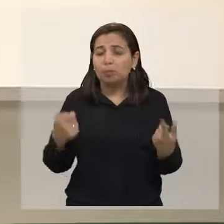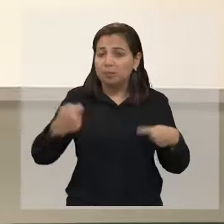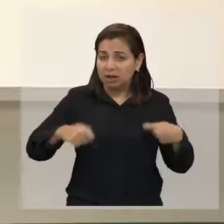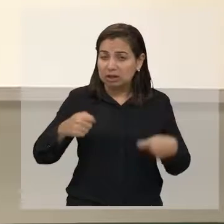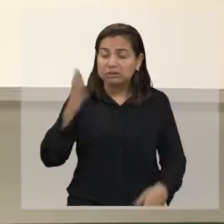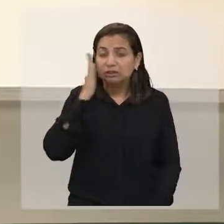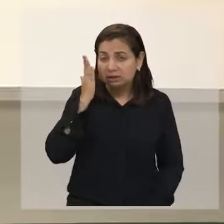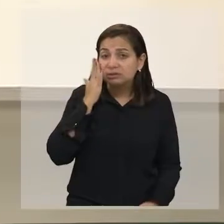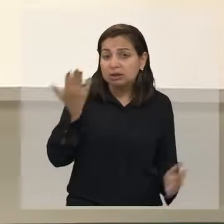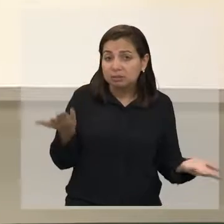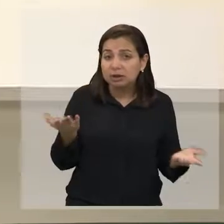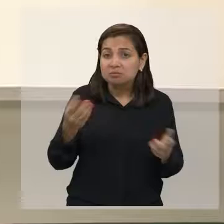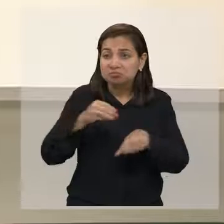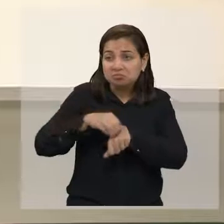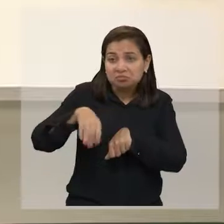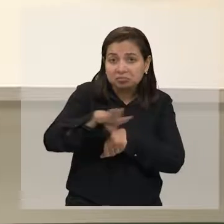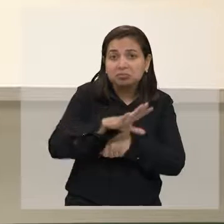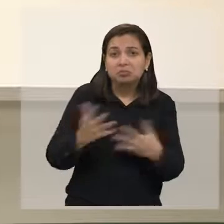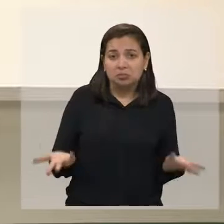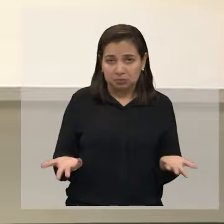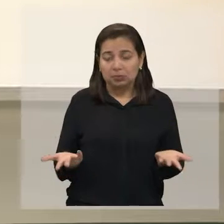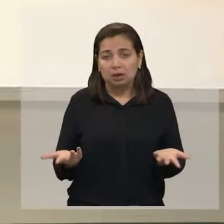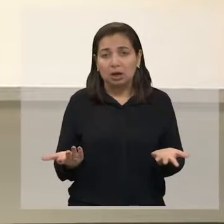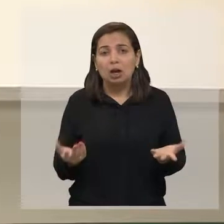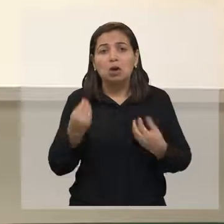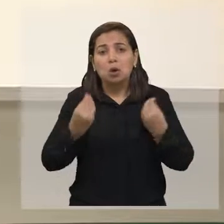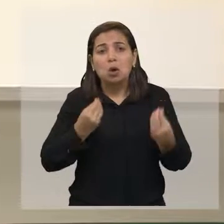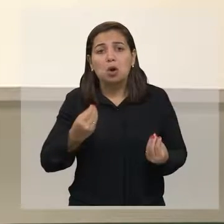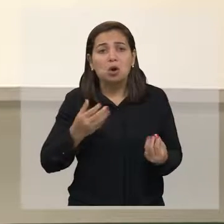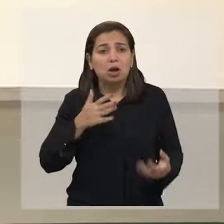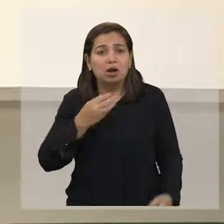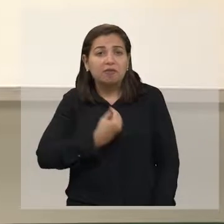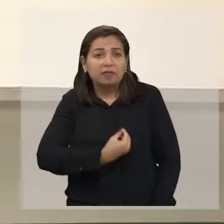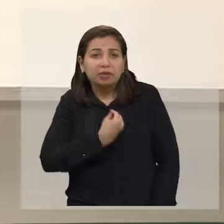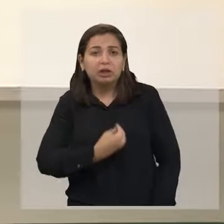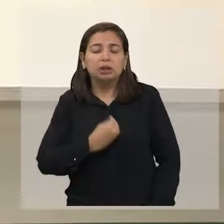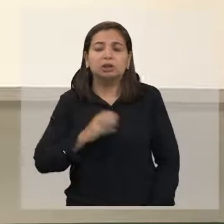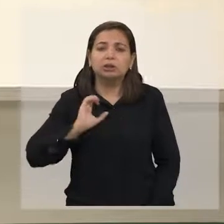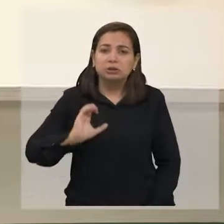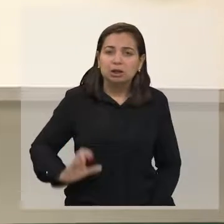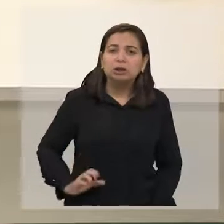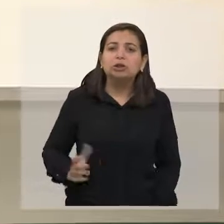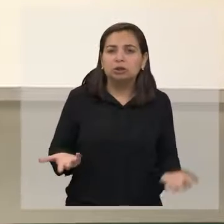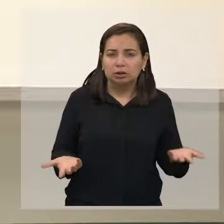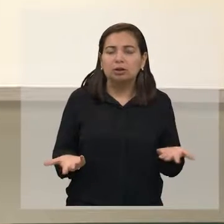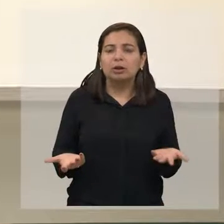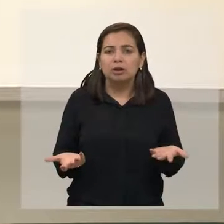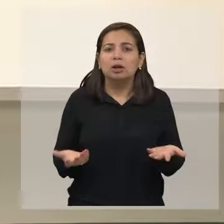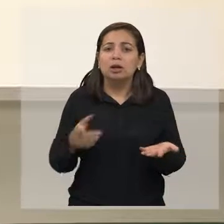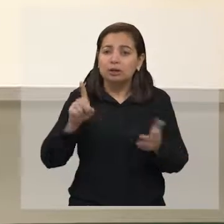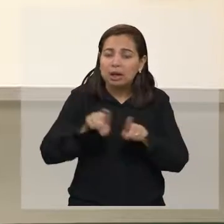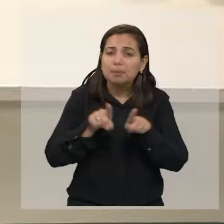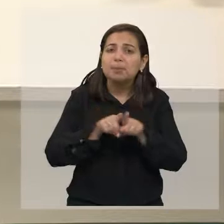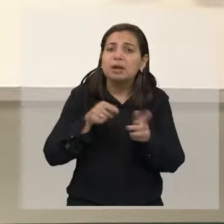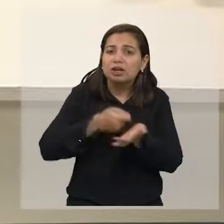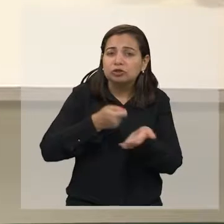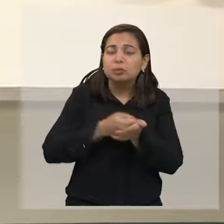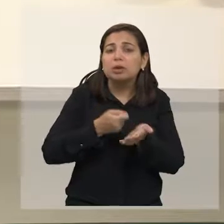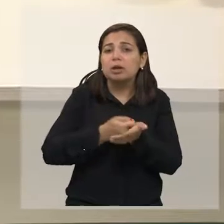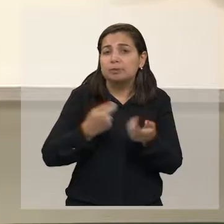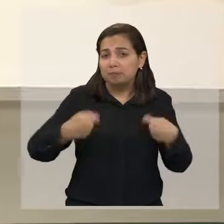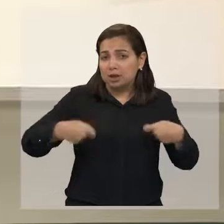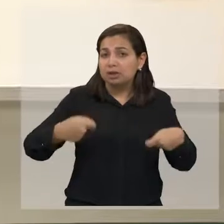sobre a sua vida de cidadania quanto ao cumprimento dos seus deveres também. E aí,